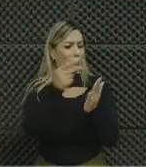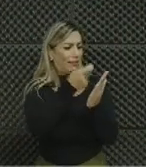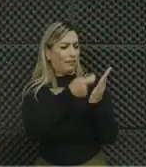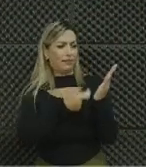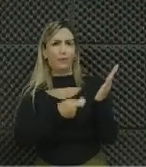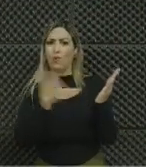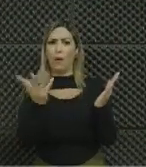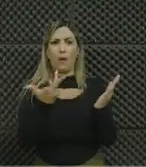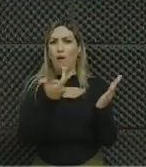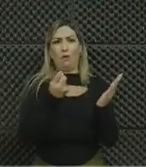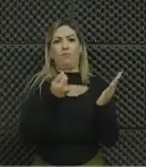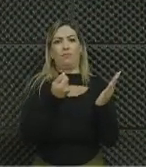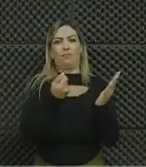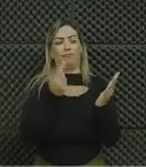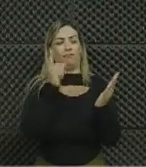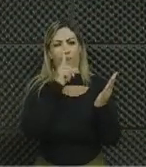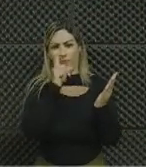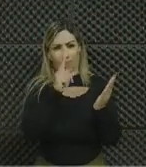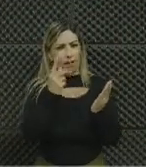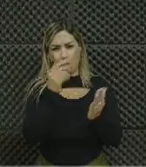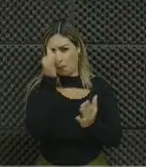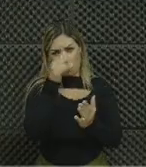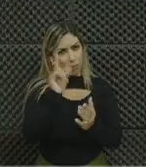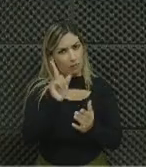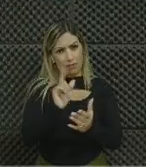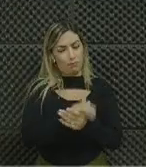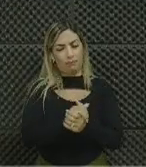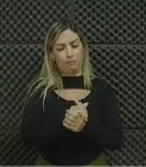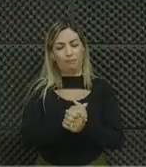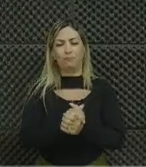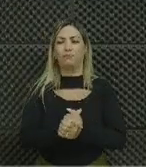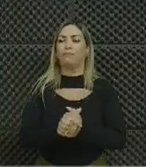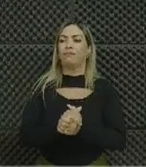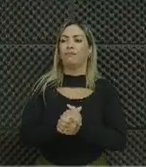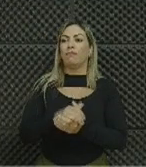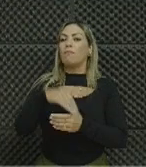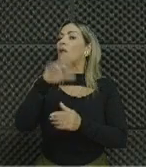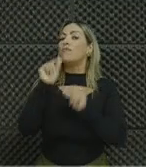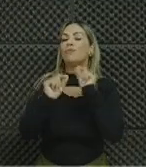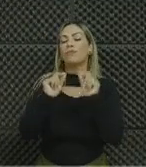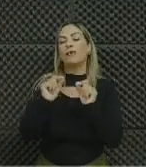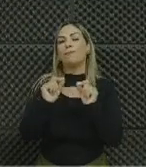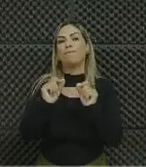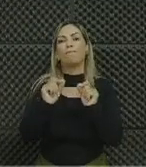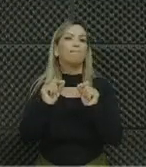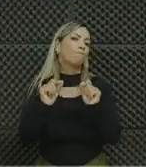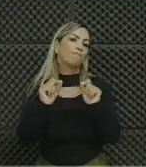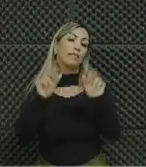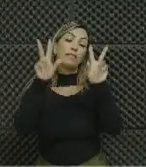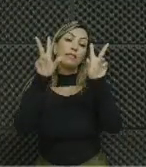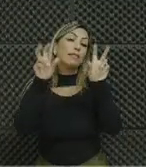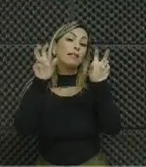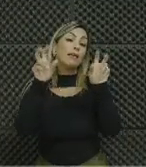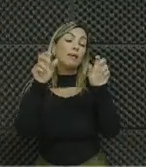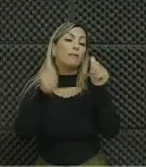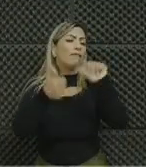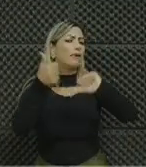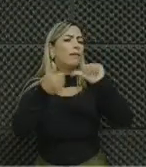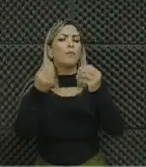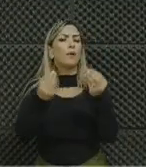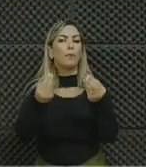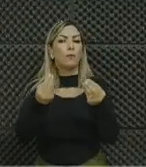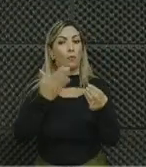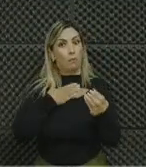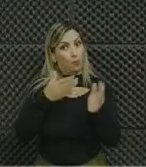gente não comete esses errinhos bobos. E o que mais que nós temos? Como o título é avaliado? Gente,